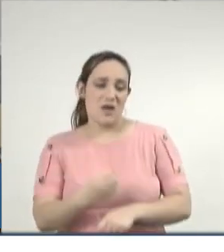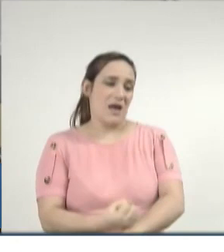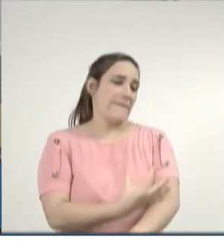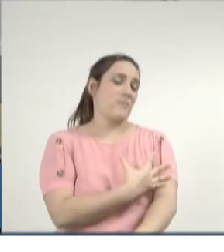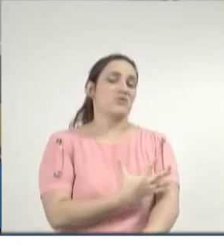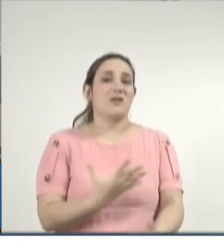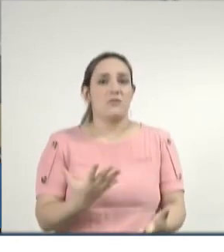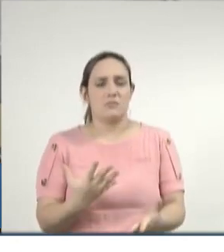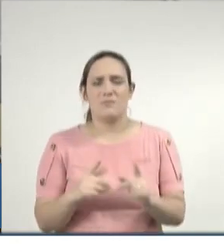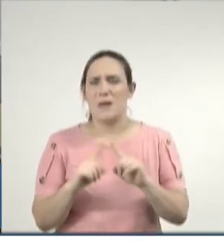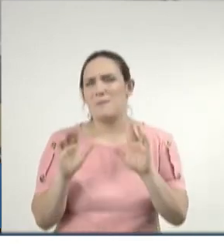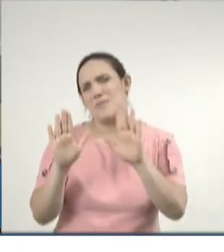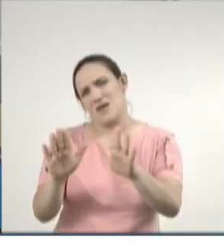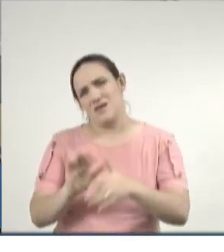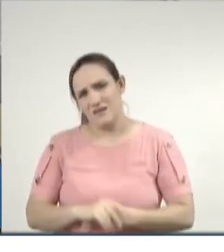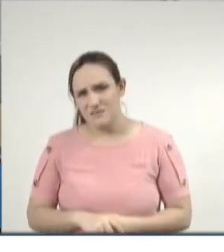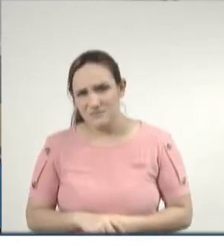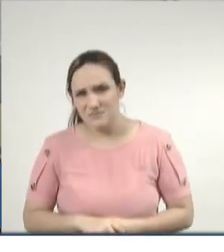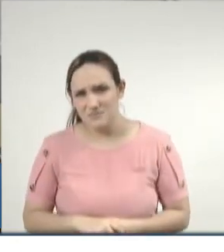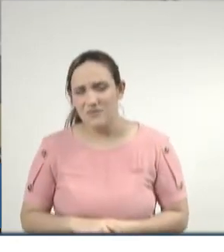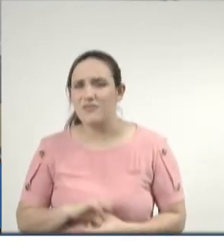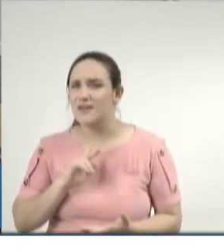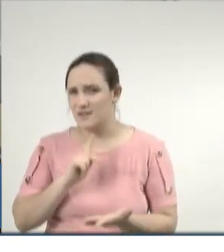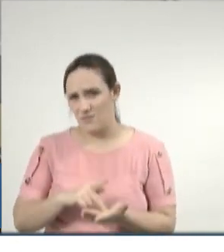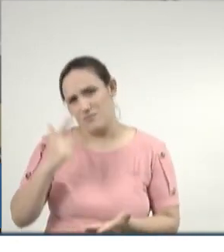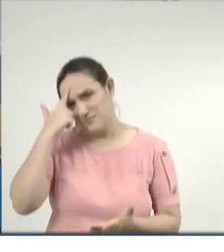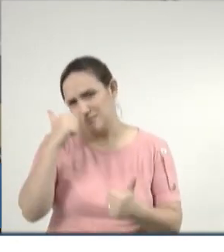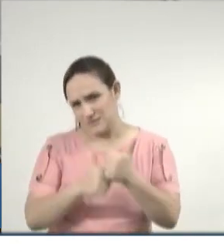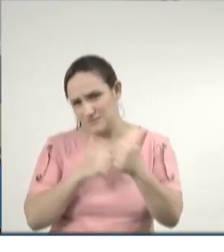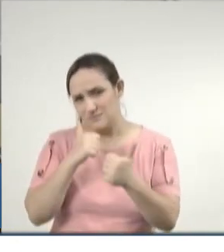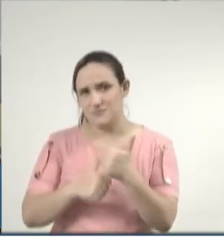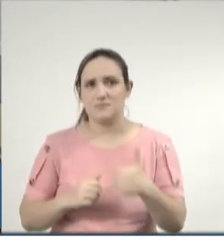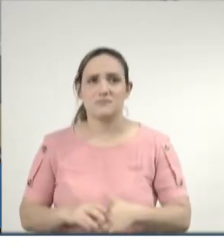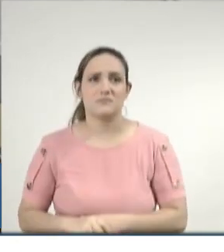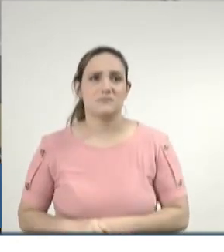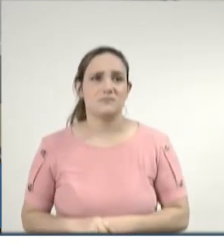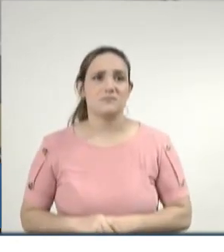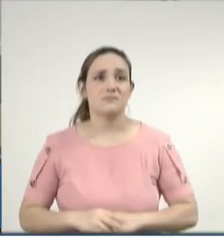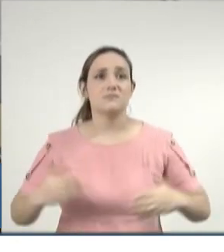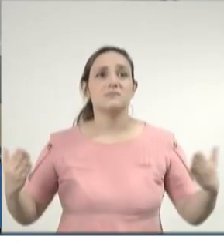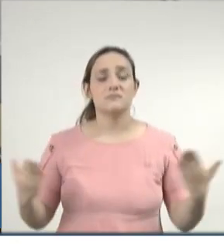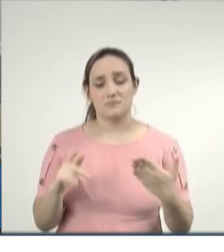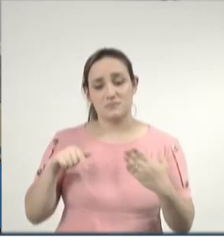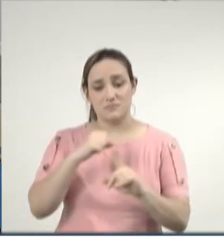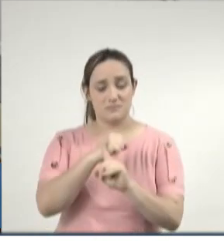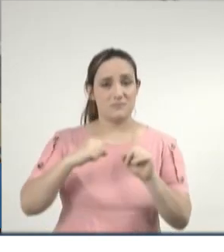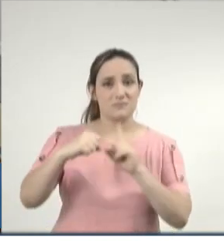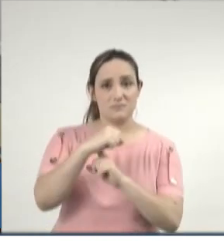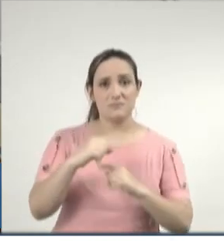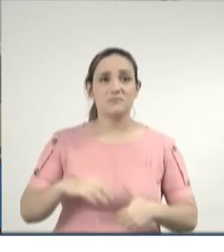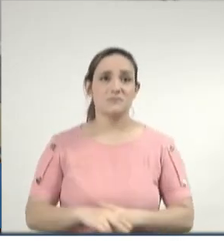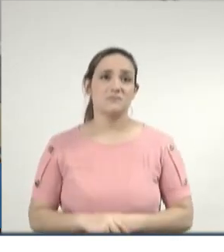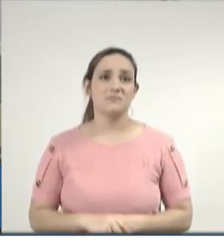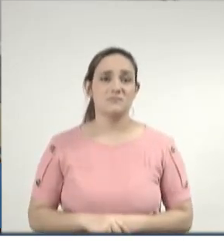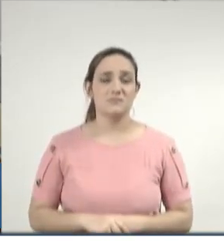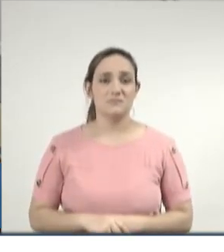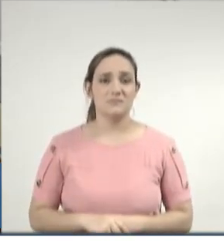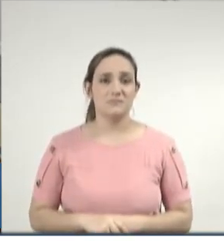emoção. Mas, gente, vamos refletir? Refletindo, tá? Nós vivemos numa sociedade com